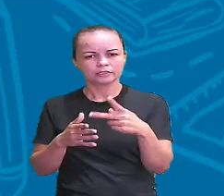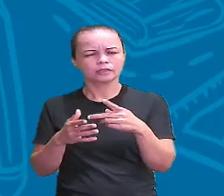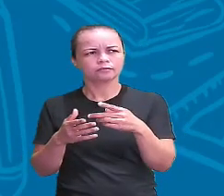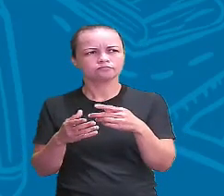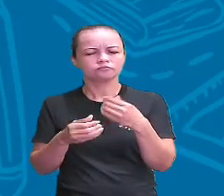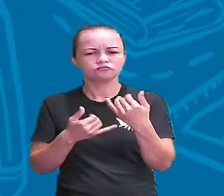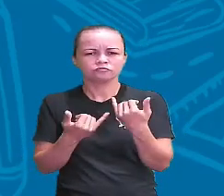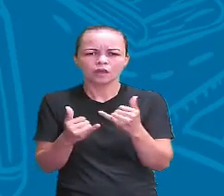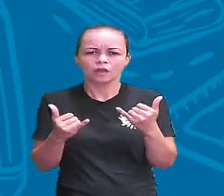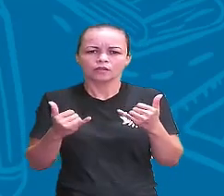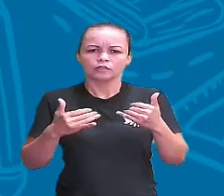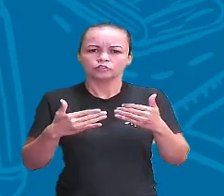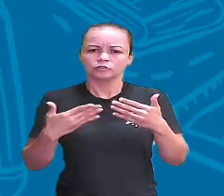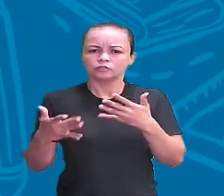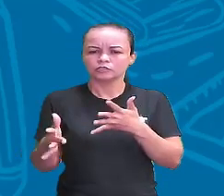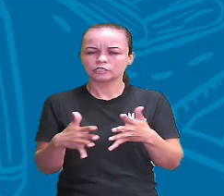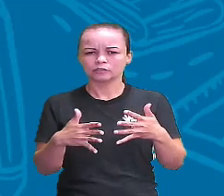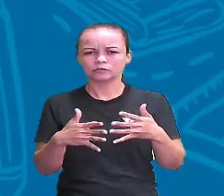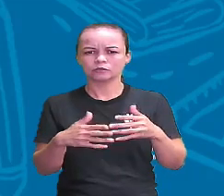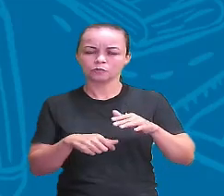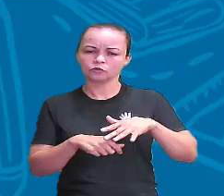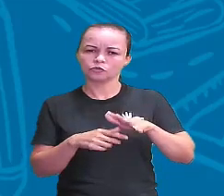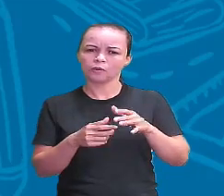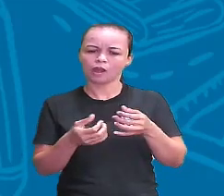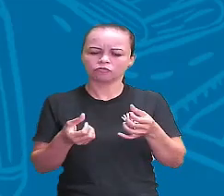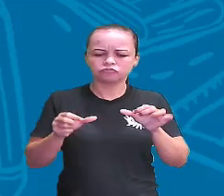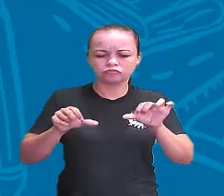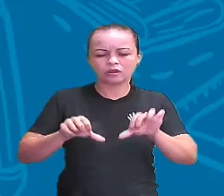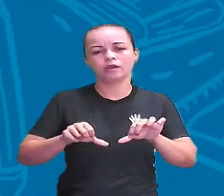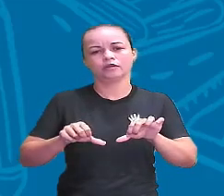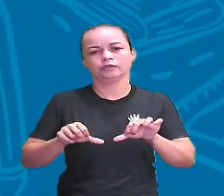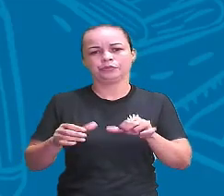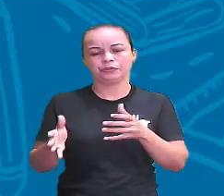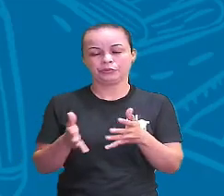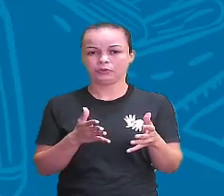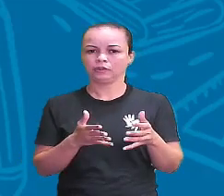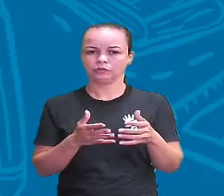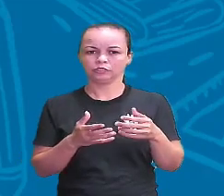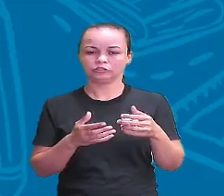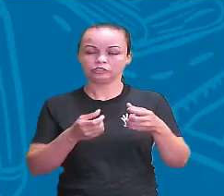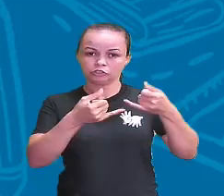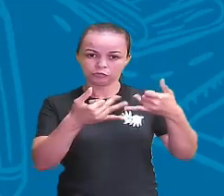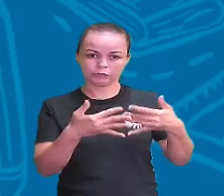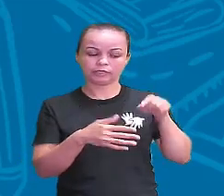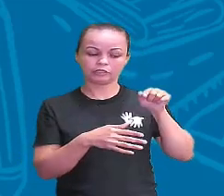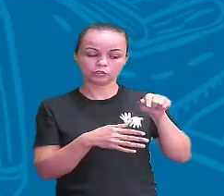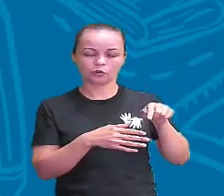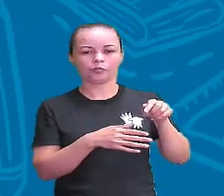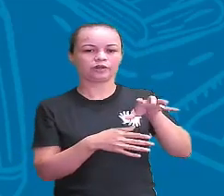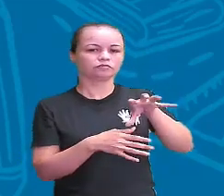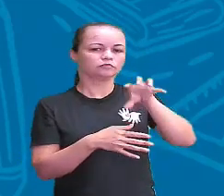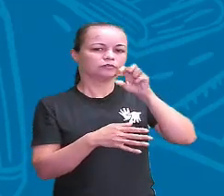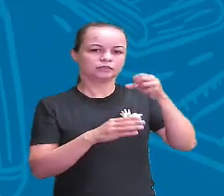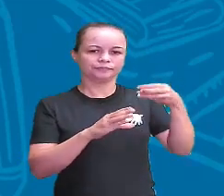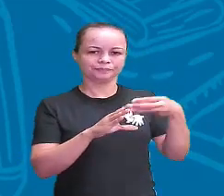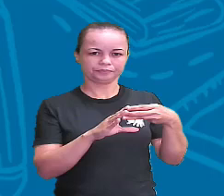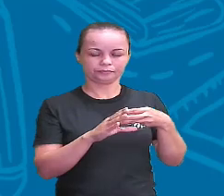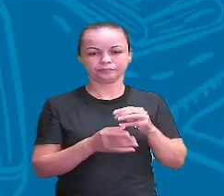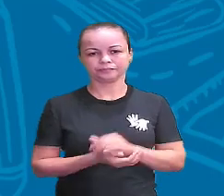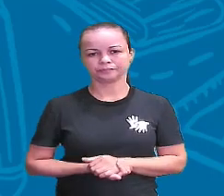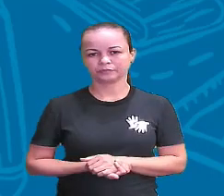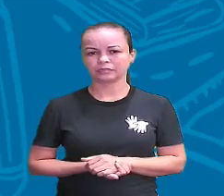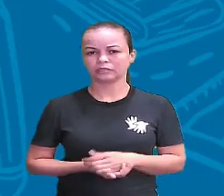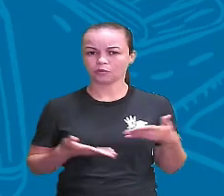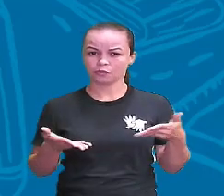oferta de energia, muito, mas muito mesmo inferior quando a gente fala de respiração celular. Mas dito tudo isso que a gente está falando aqui, vamos